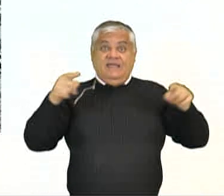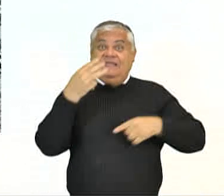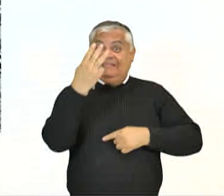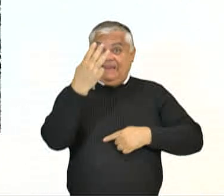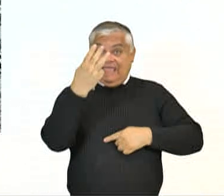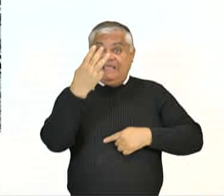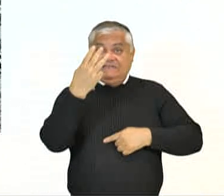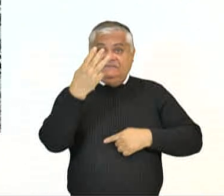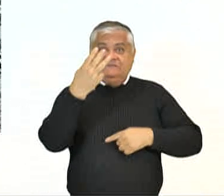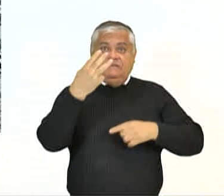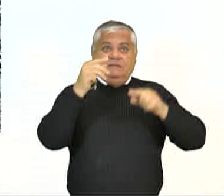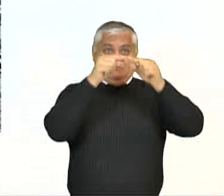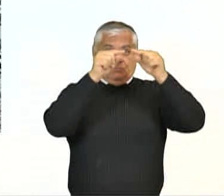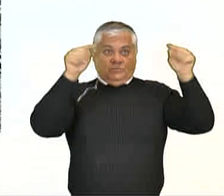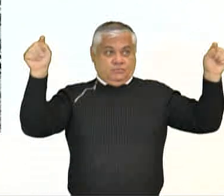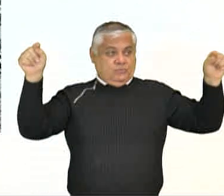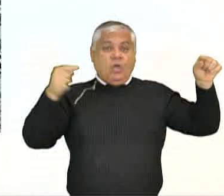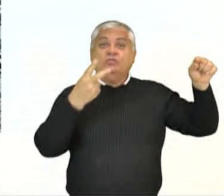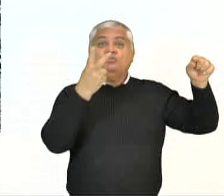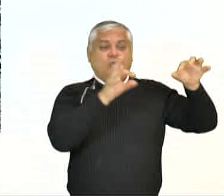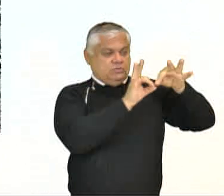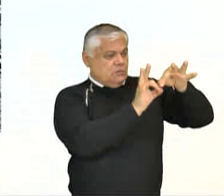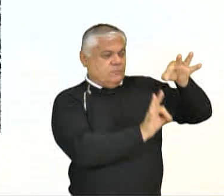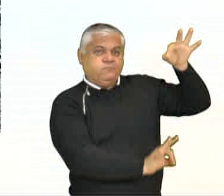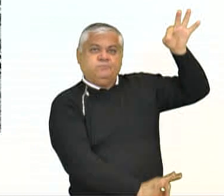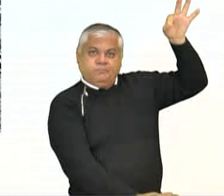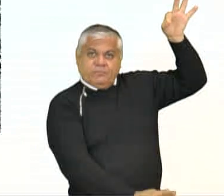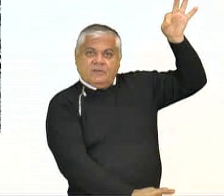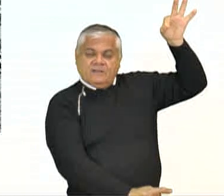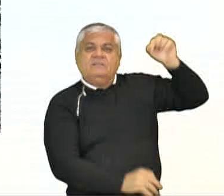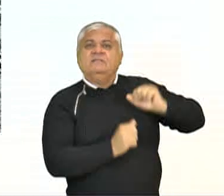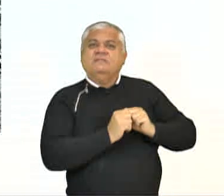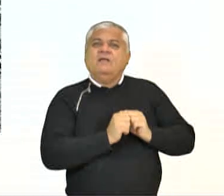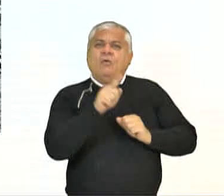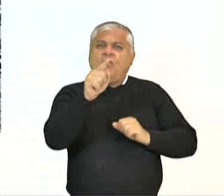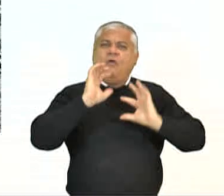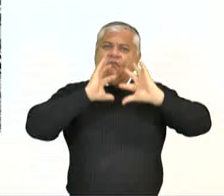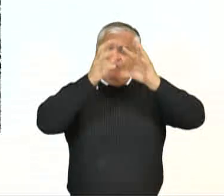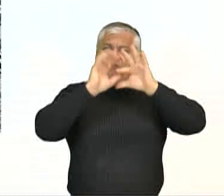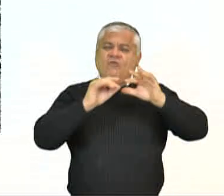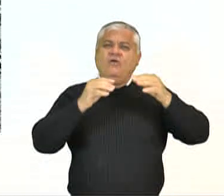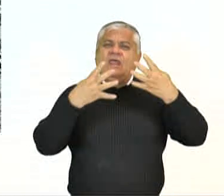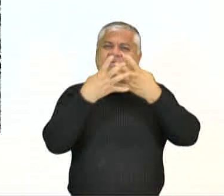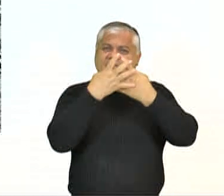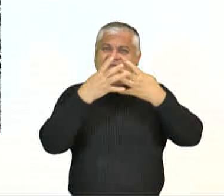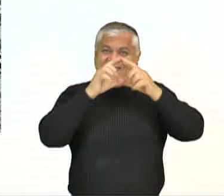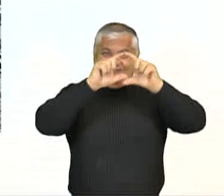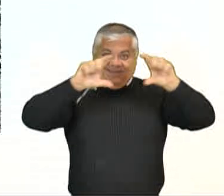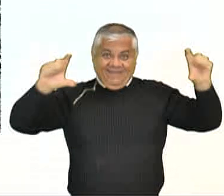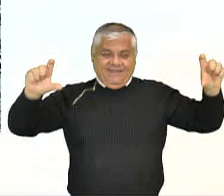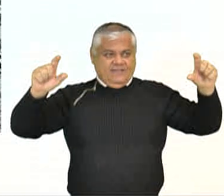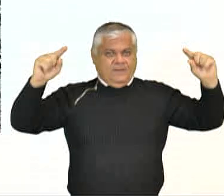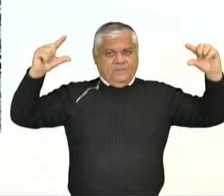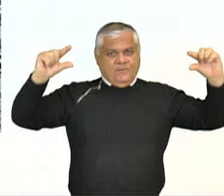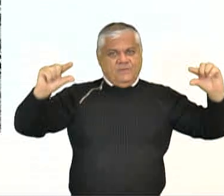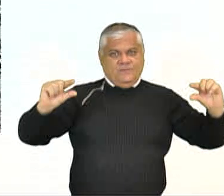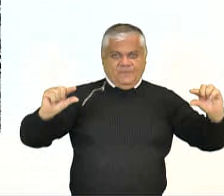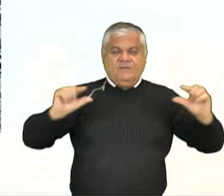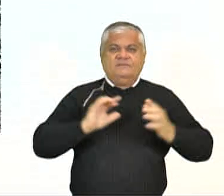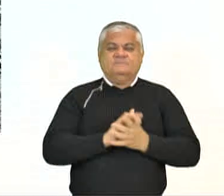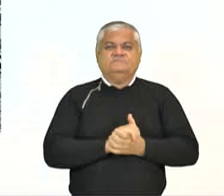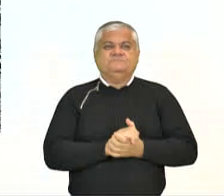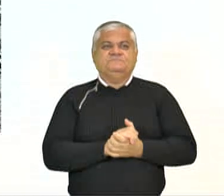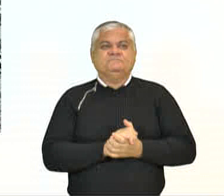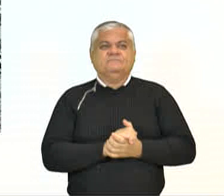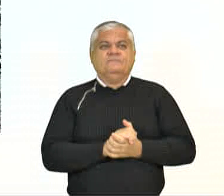metros por 2 de altura. Então, a rede de vôlei era um pouquinho mais baixa que uma trave de futsal.